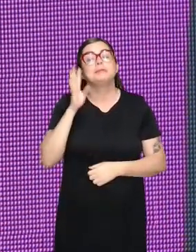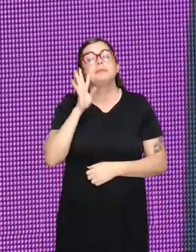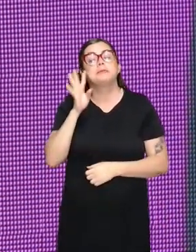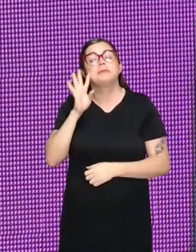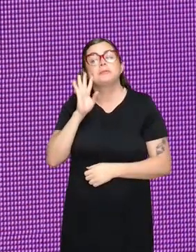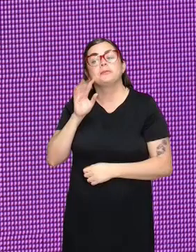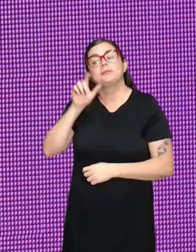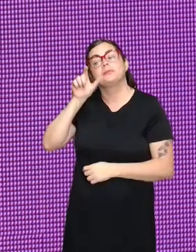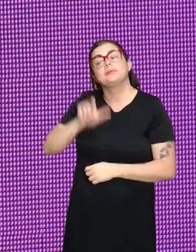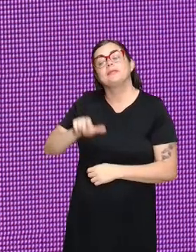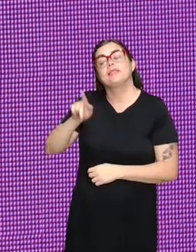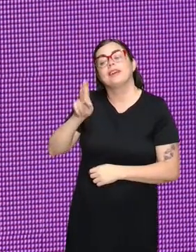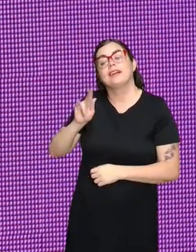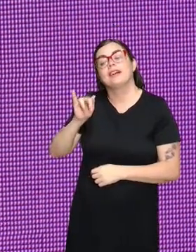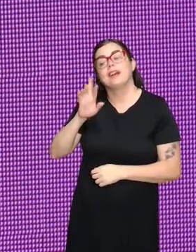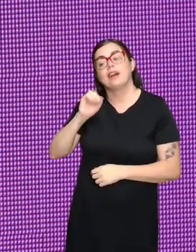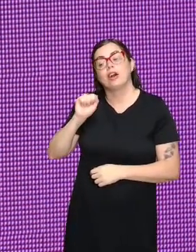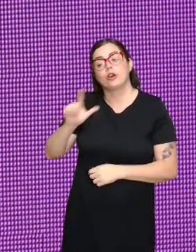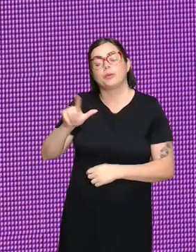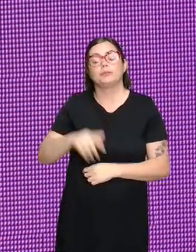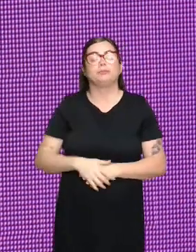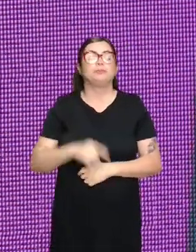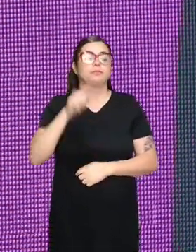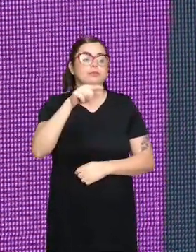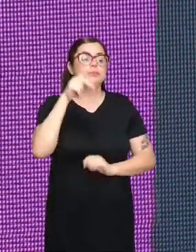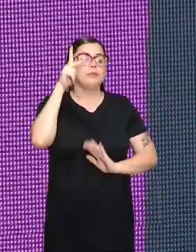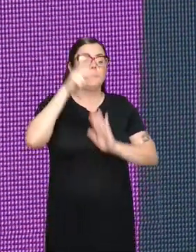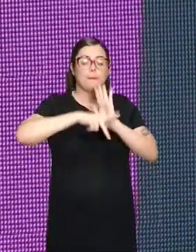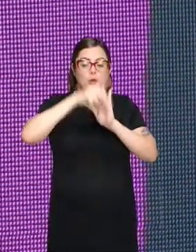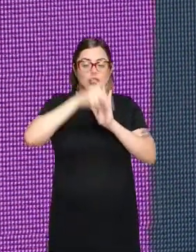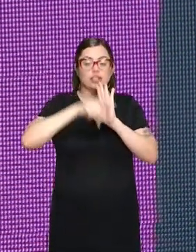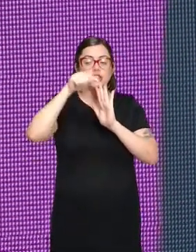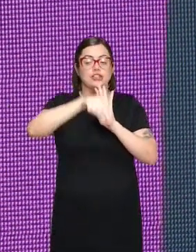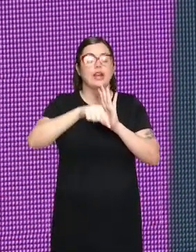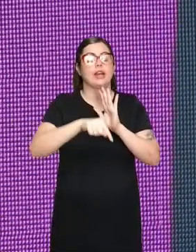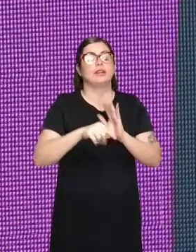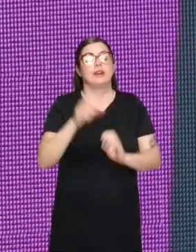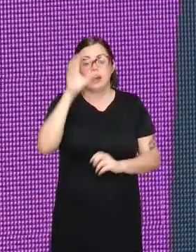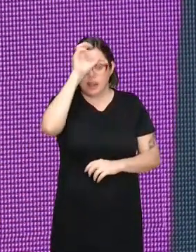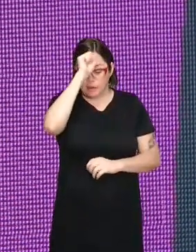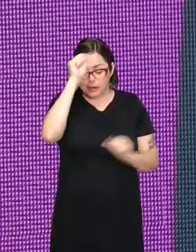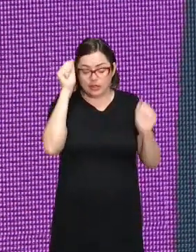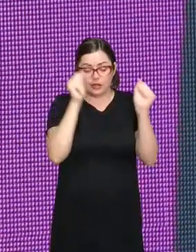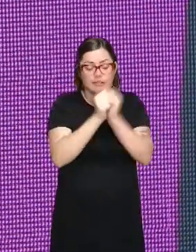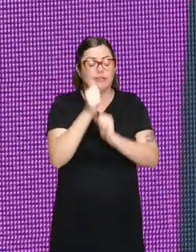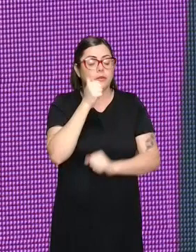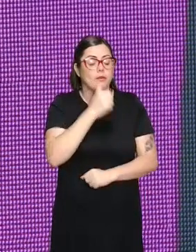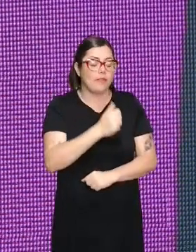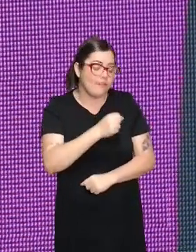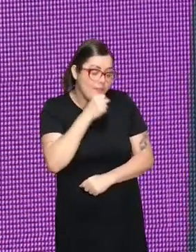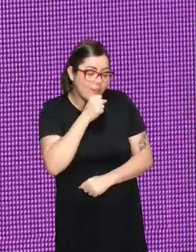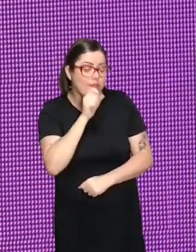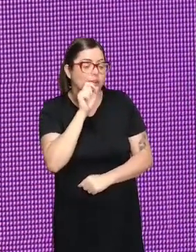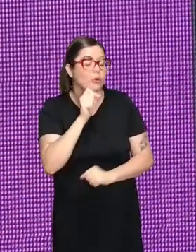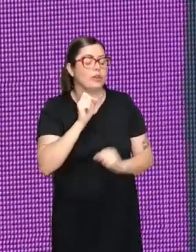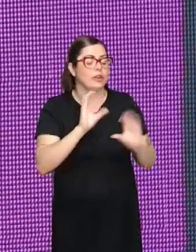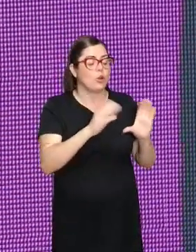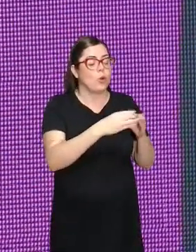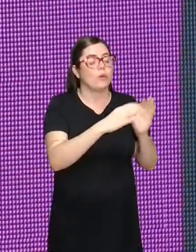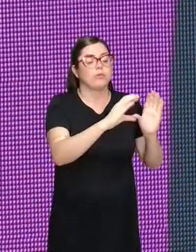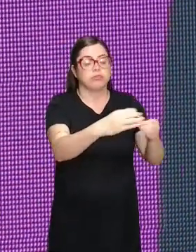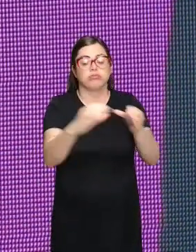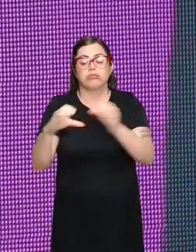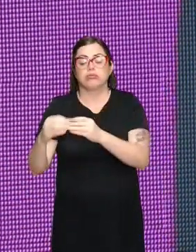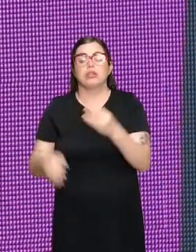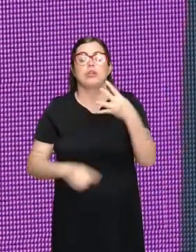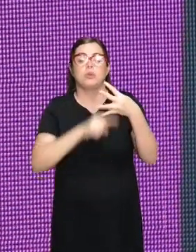desafio que a gente encontra hoje no Aprenda com uma Avó é sempre ingressar, né? Porque a gente trabalha em comunidades. Então já foram 4 edições, uma